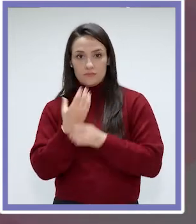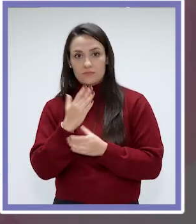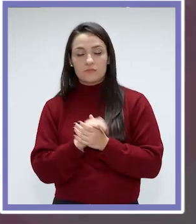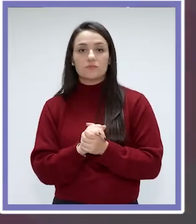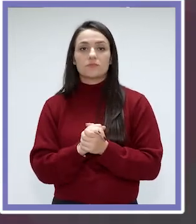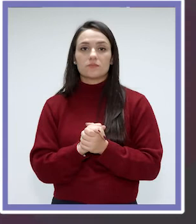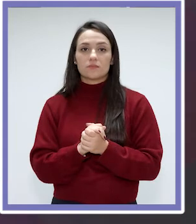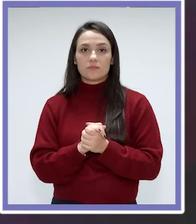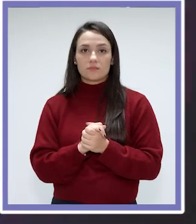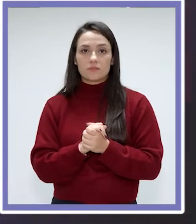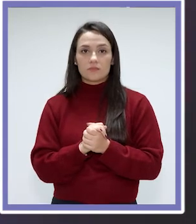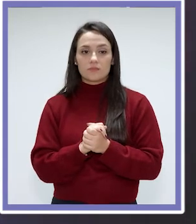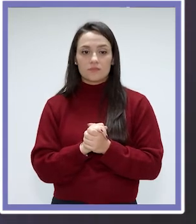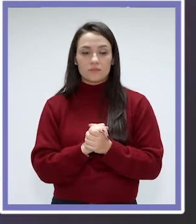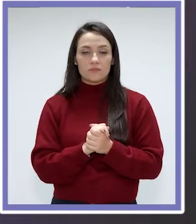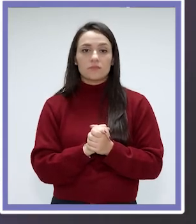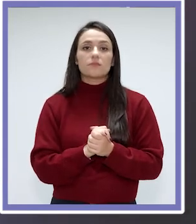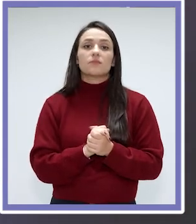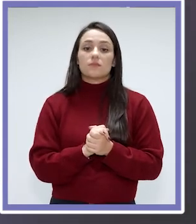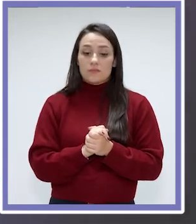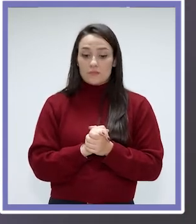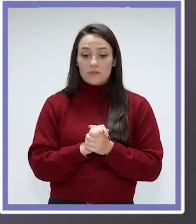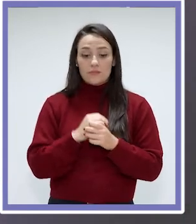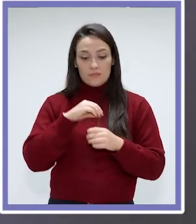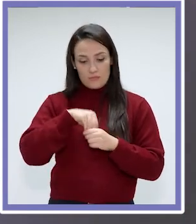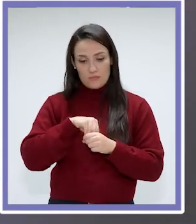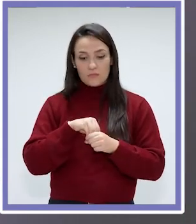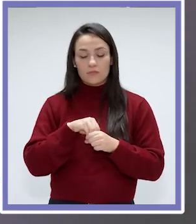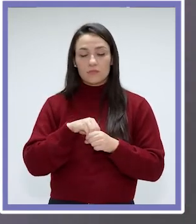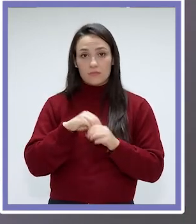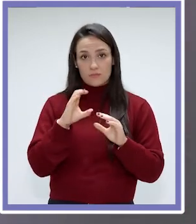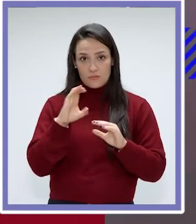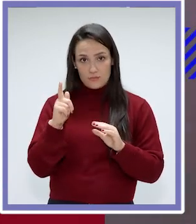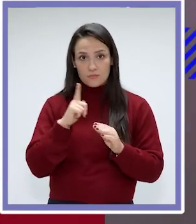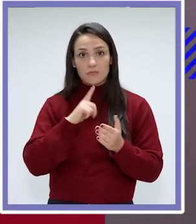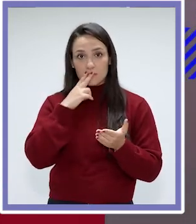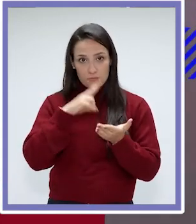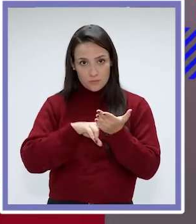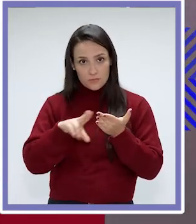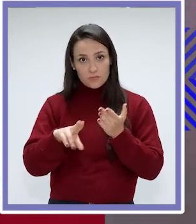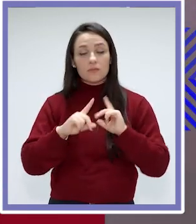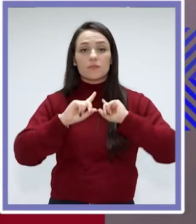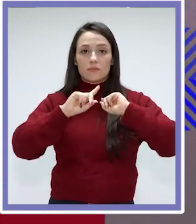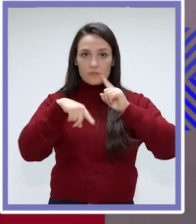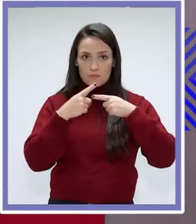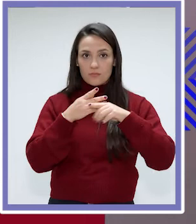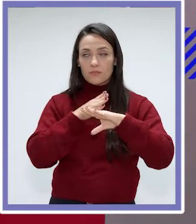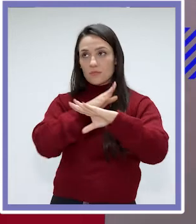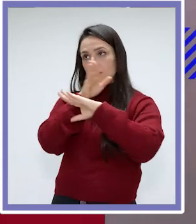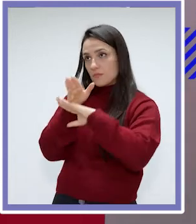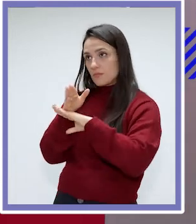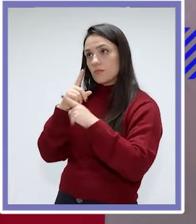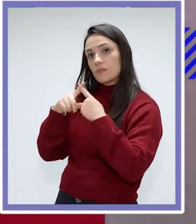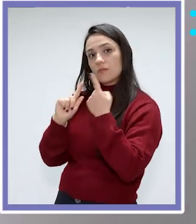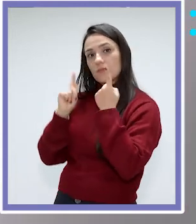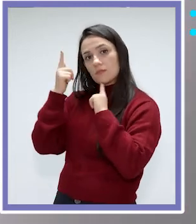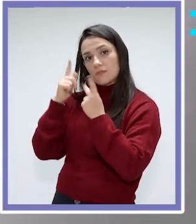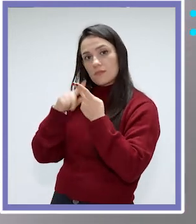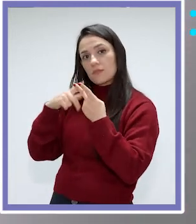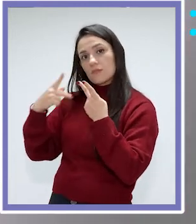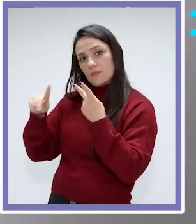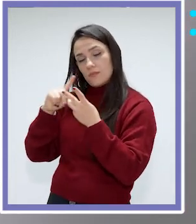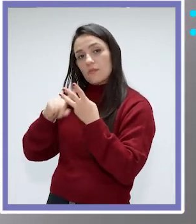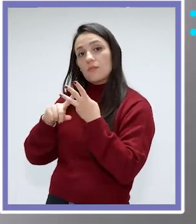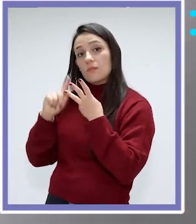criamos, inicialmente, a Carta de Campo Grande, com esses 3 objetivos, e na reunião no Paraguai, na Chile e